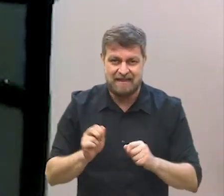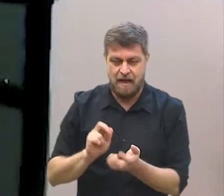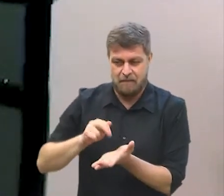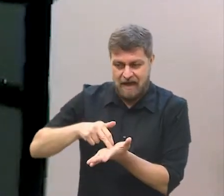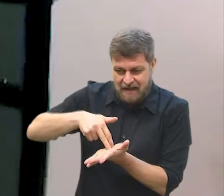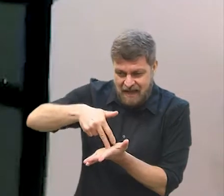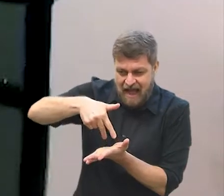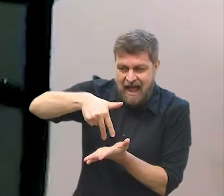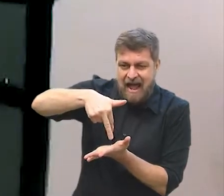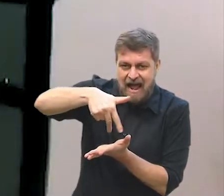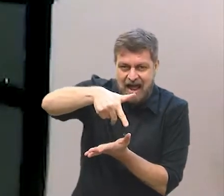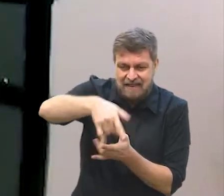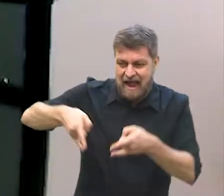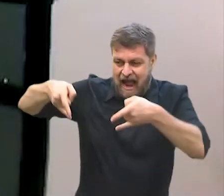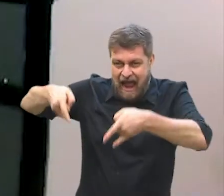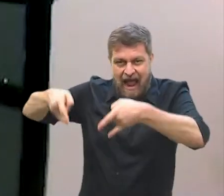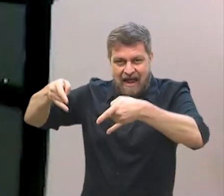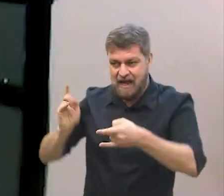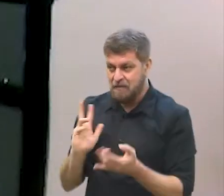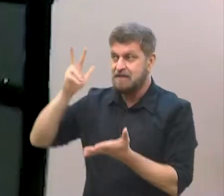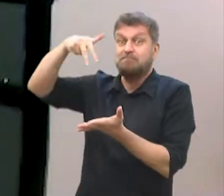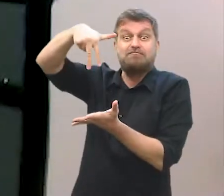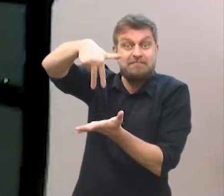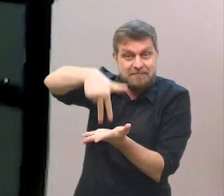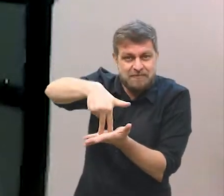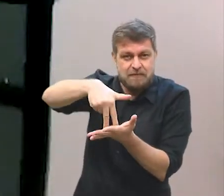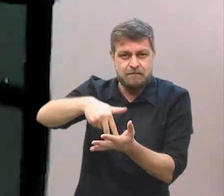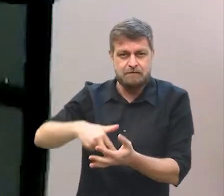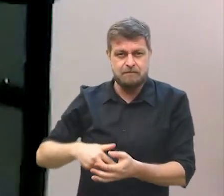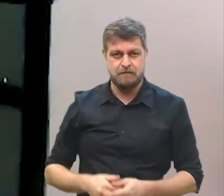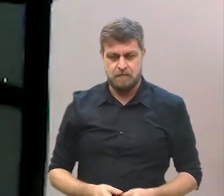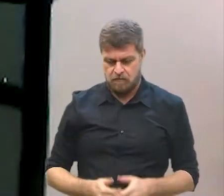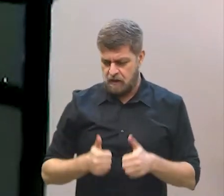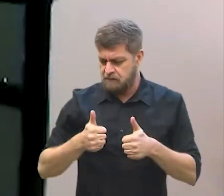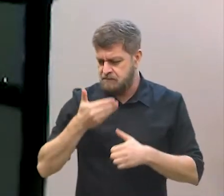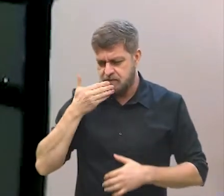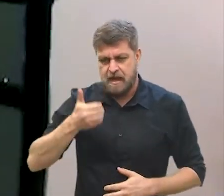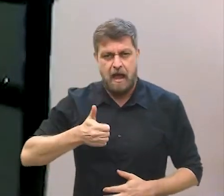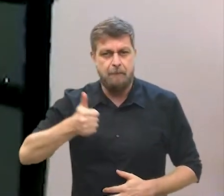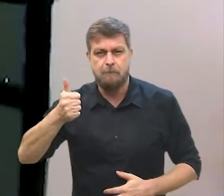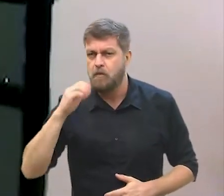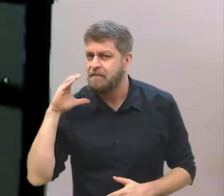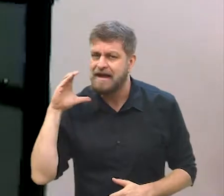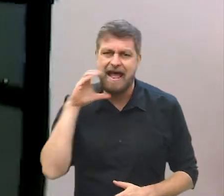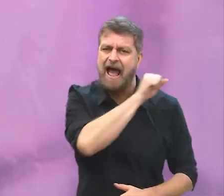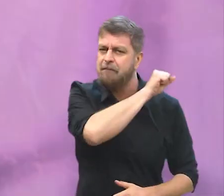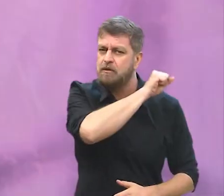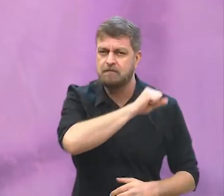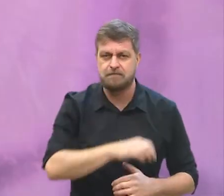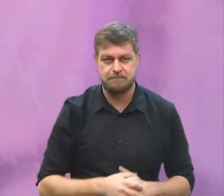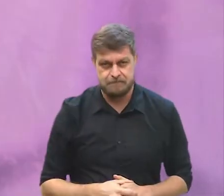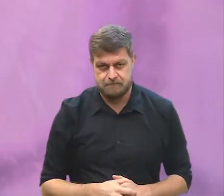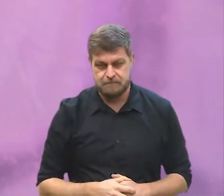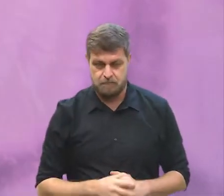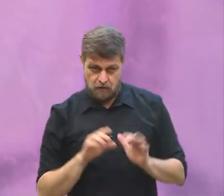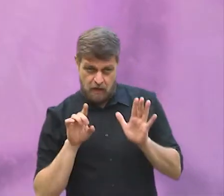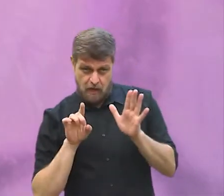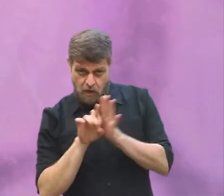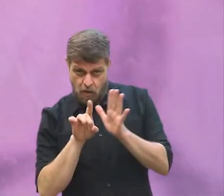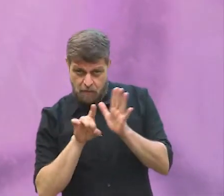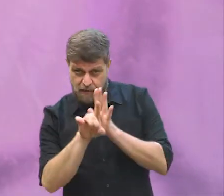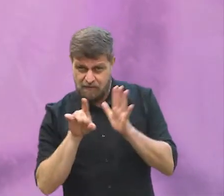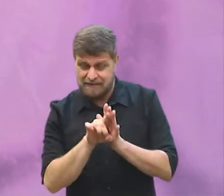do tempo, sair da cama antes do tempo, a cicatrização é melhor e a recuperação é muito mais rápida. Agora, doutor, em